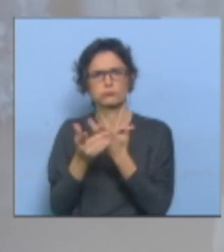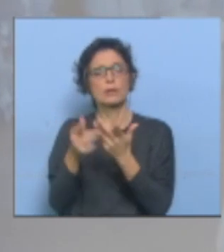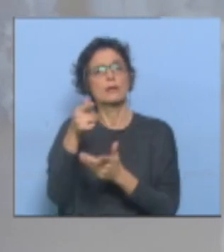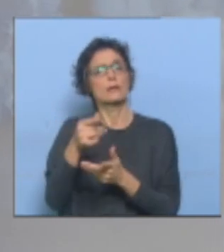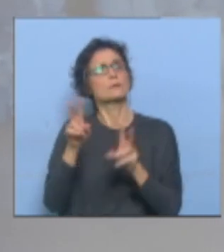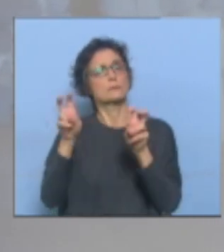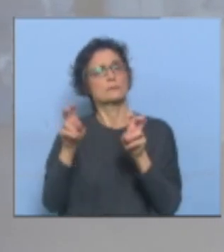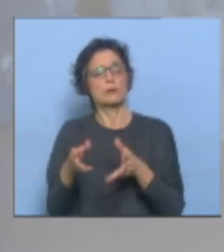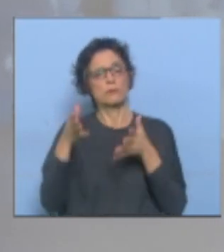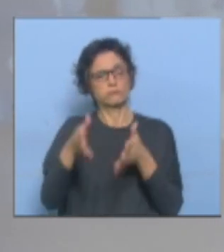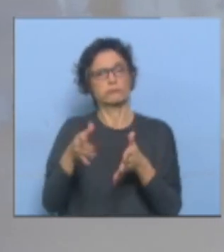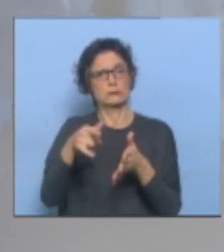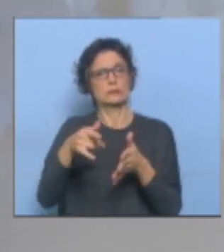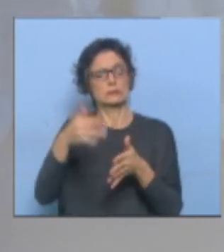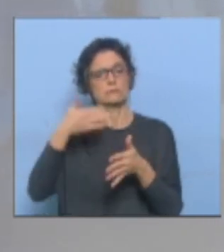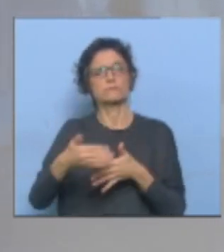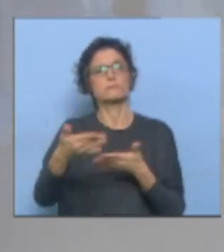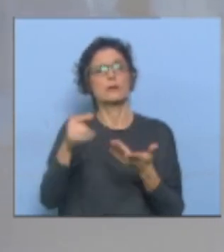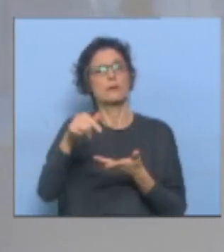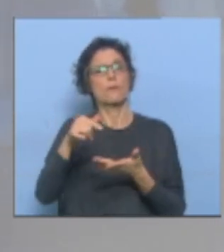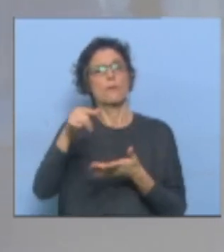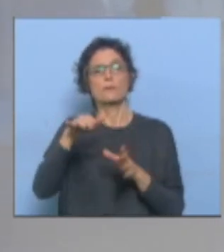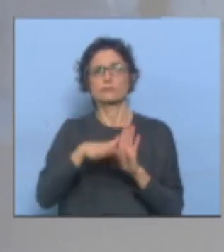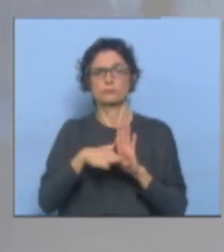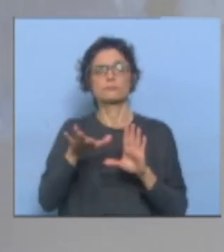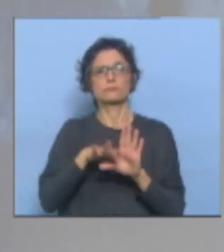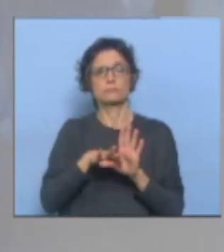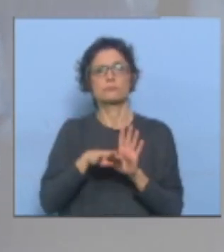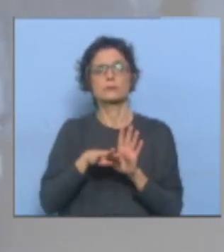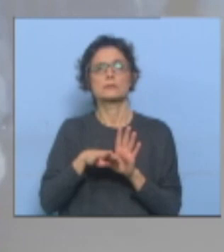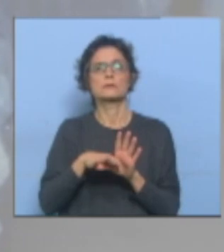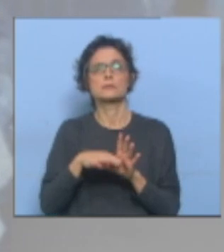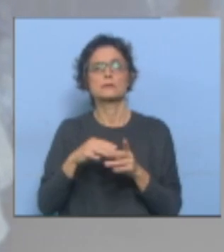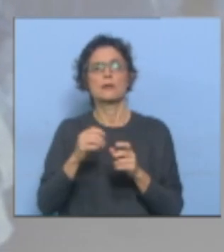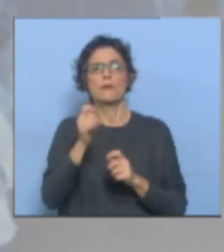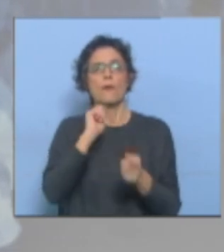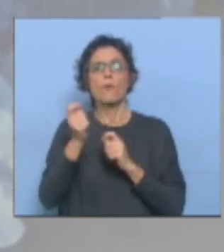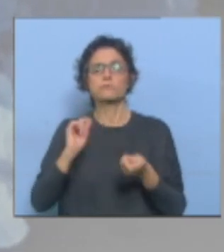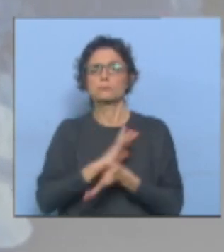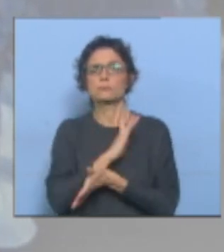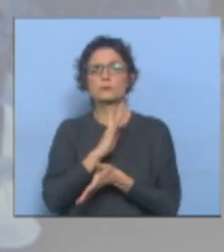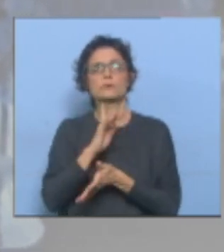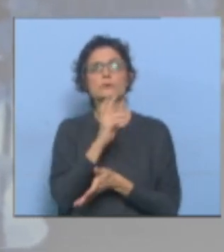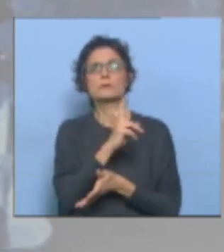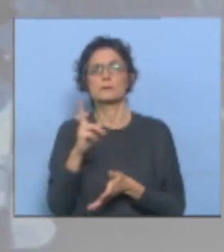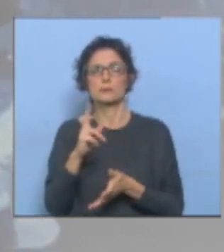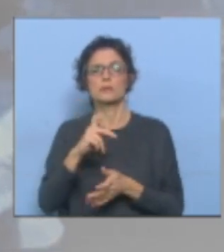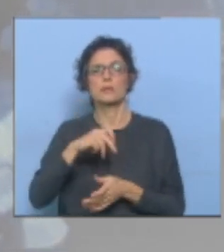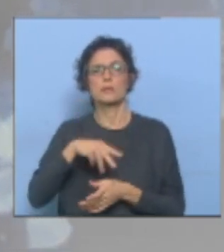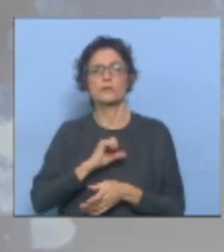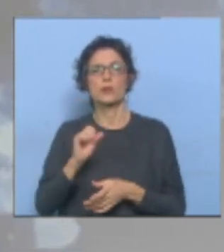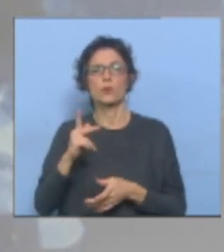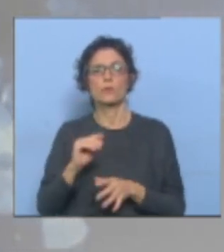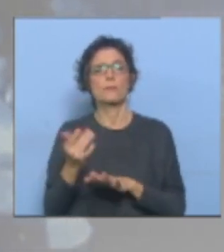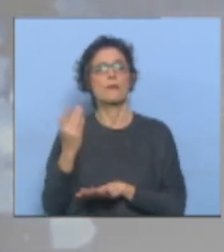a acontecimentos da semana, contando hoje com a presença da jornalista da Renascença, Ângela Roque, com quem falaremos depois de lhe